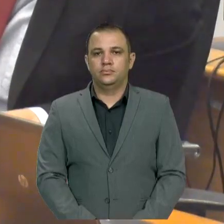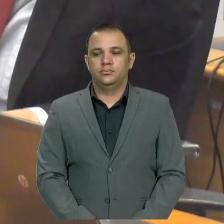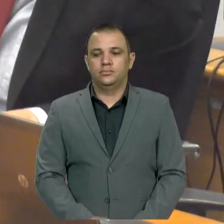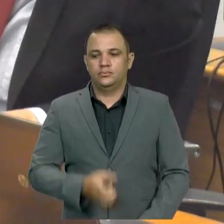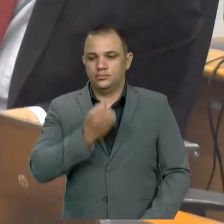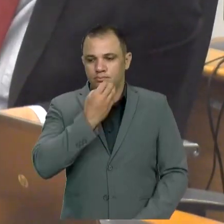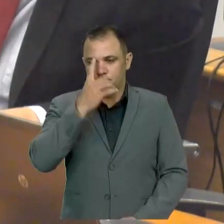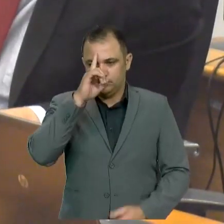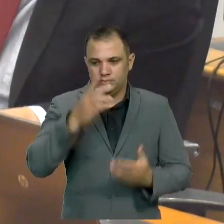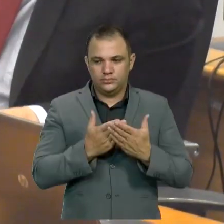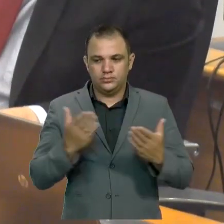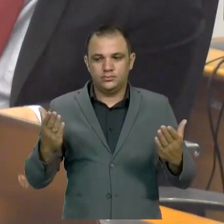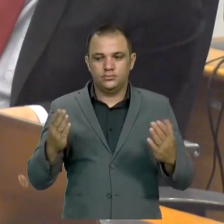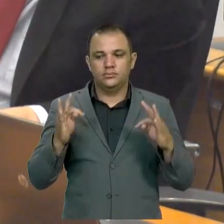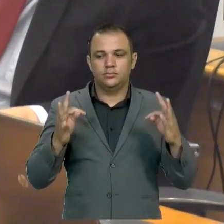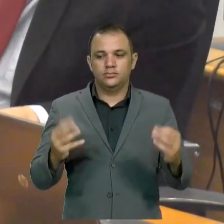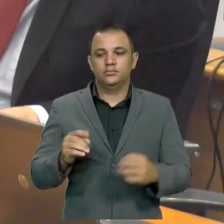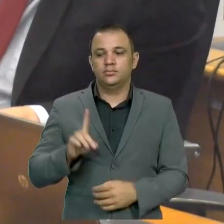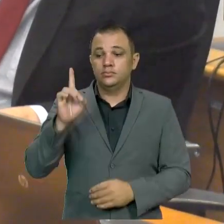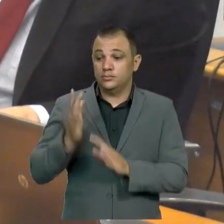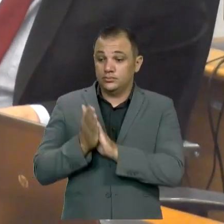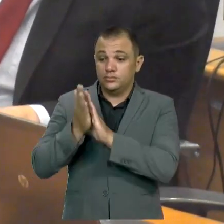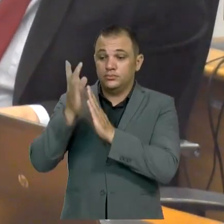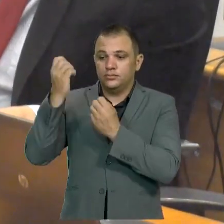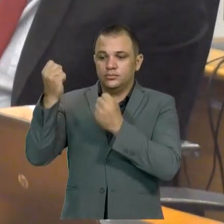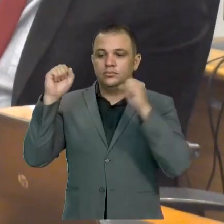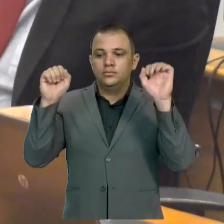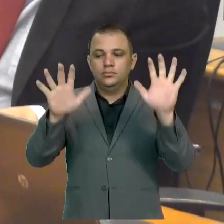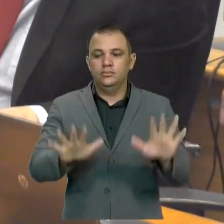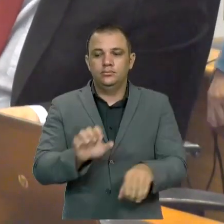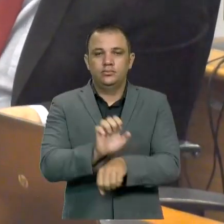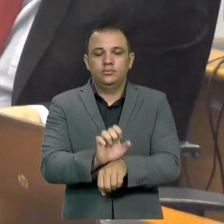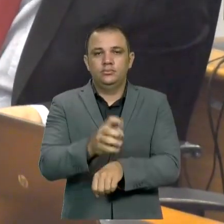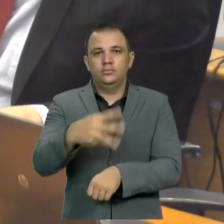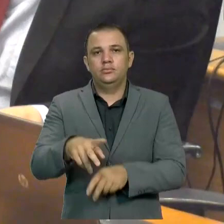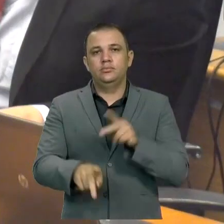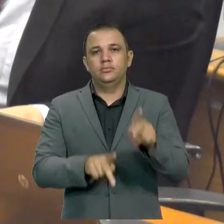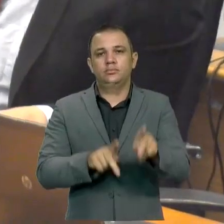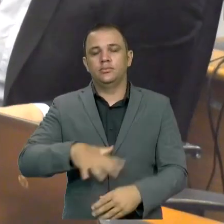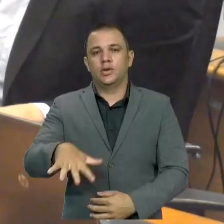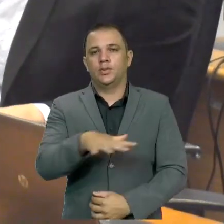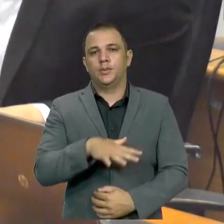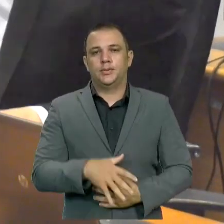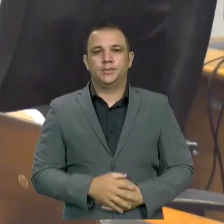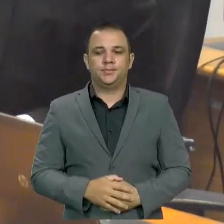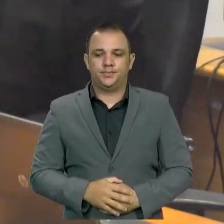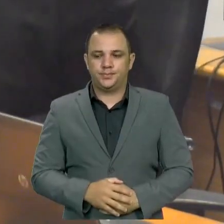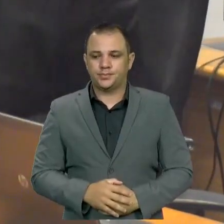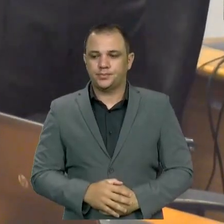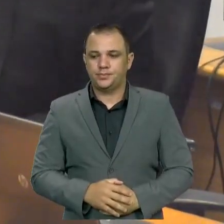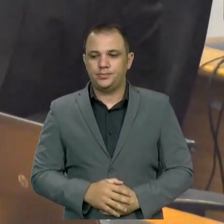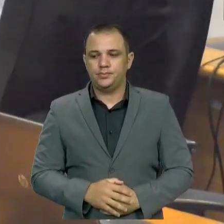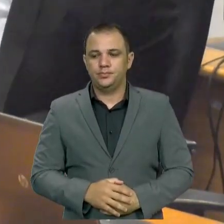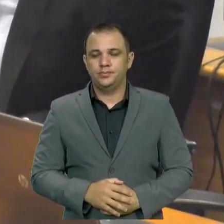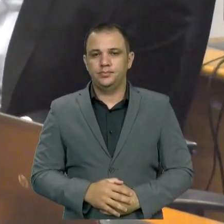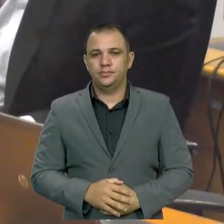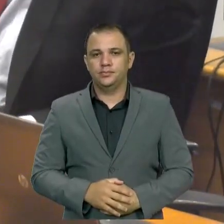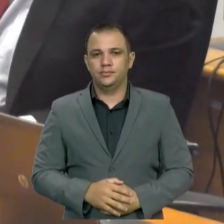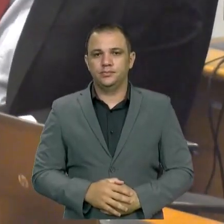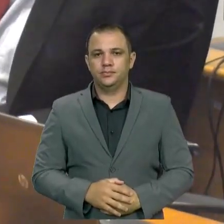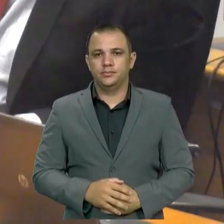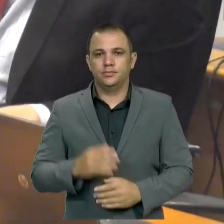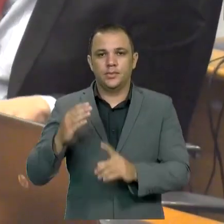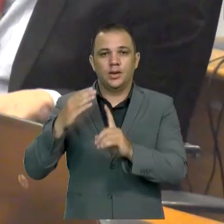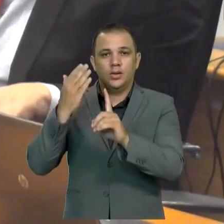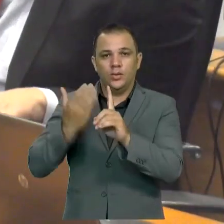Bom dia a todos, que Deus seja louvado, que Deus tenha suas mãos poderosas sobre o estado do Maranhão, sobre a sua população. Para a honra e glória do Senhor, todos os dias